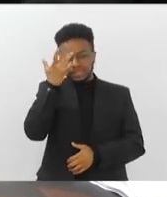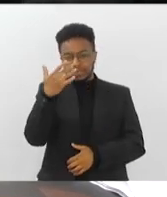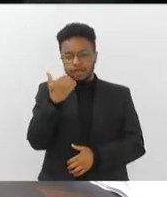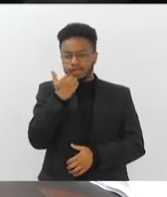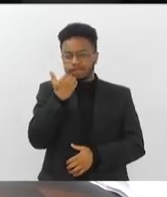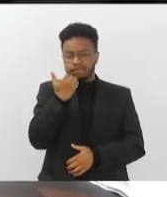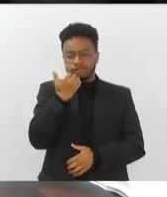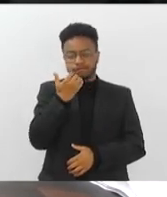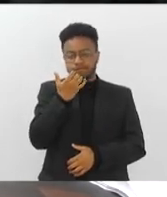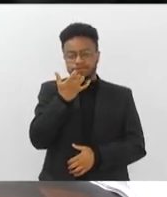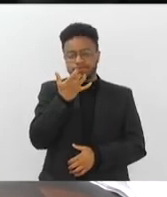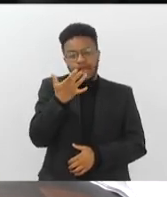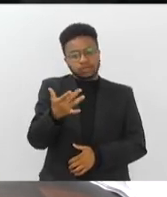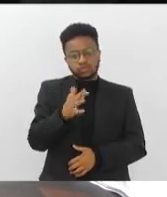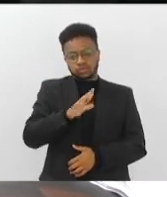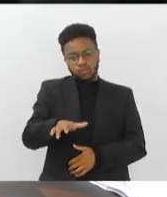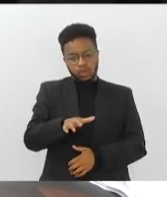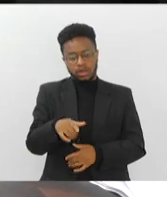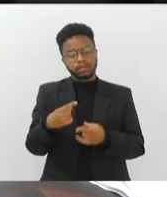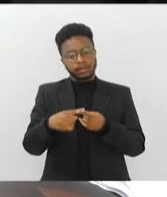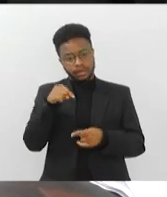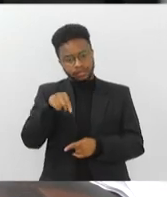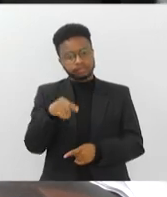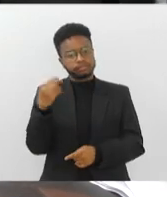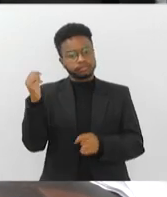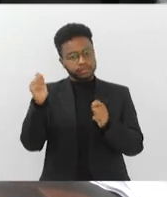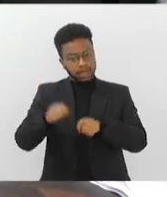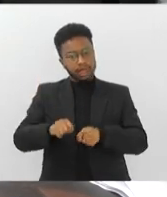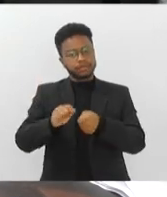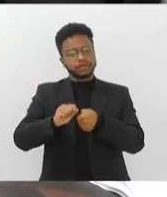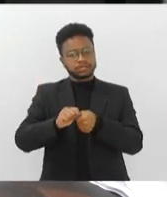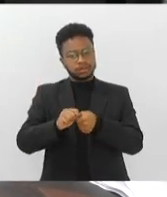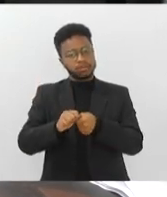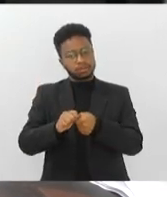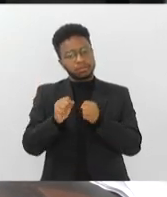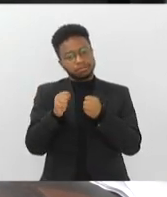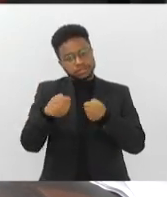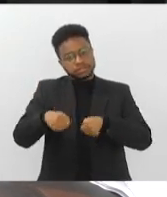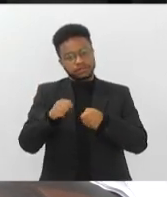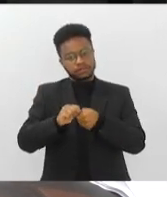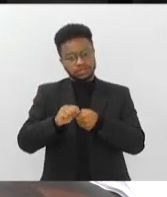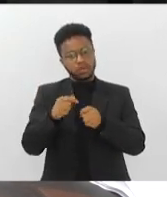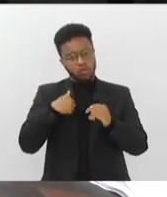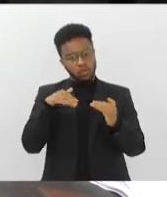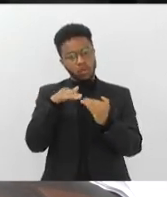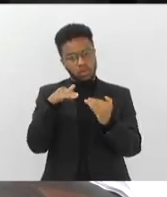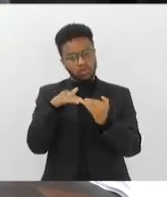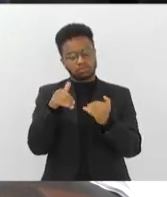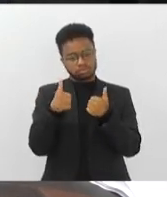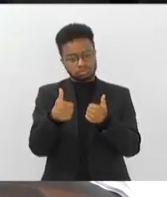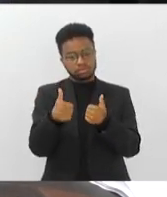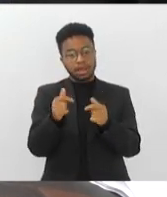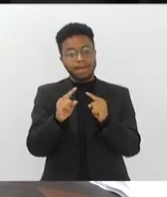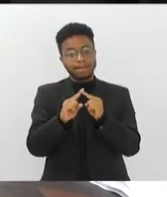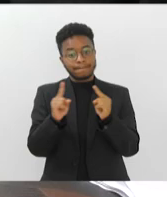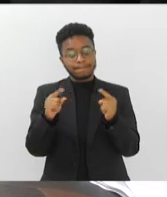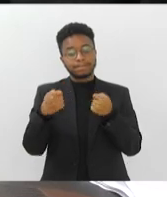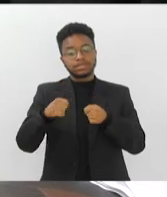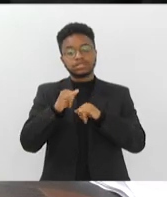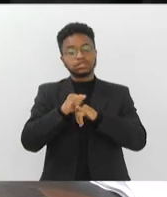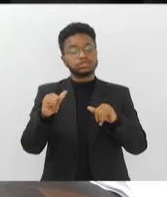o Rio de Janeiro tem condições, pode fazer, deve fazer, eu sou favorável. Sou favorável. Mas dizer,